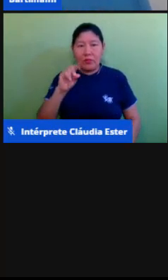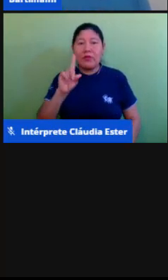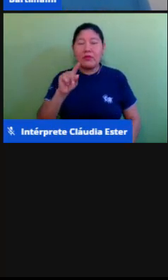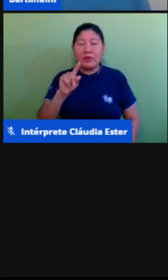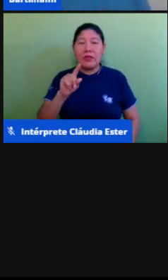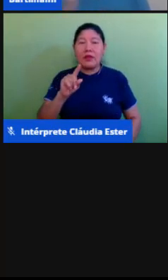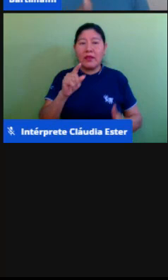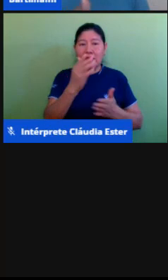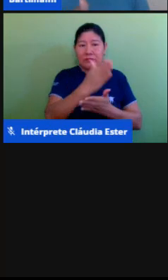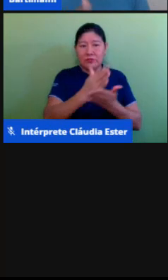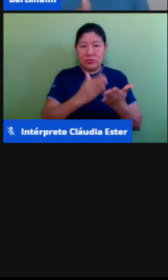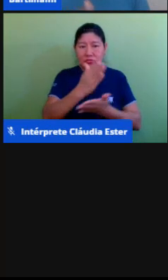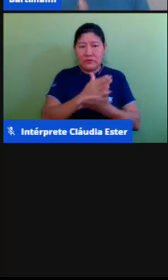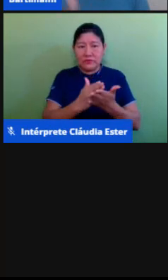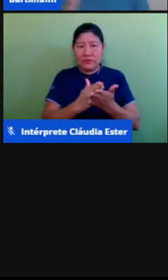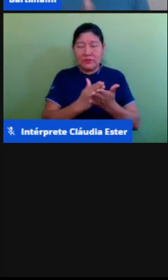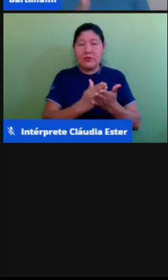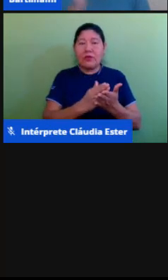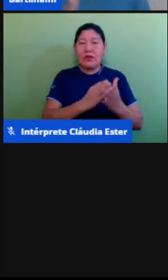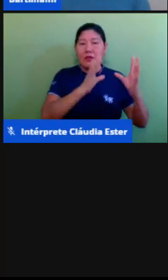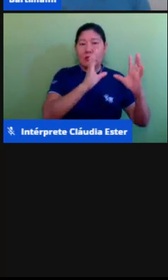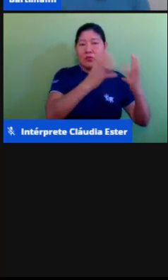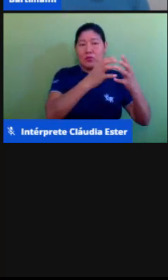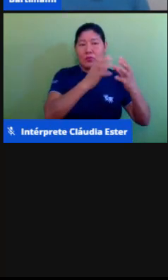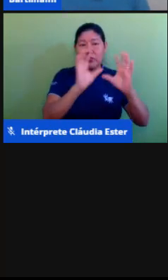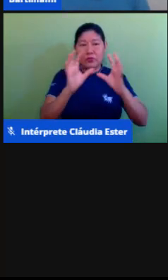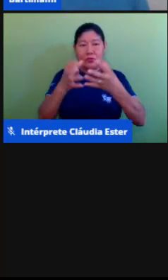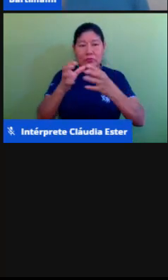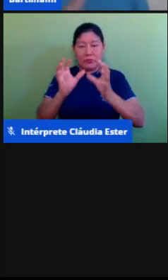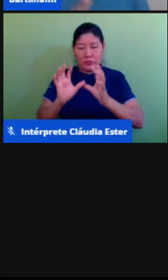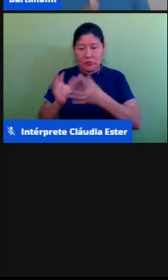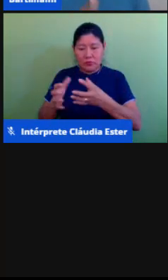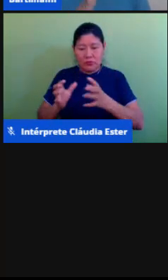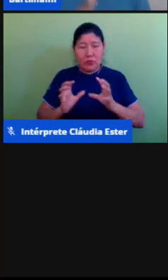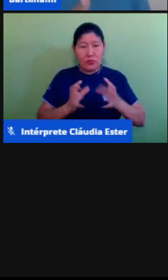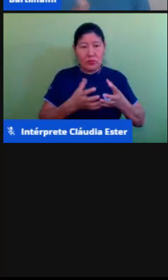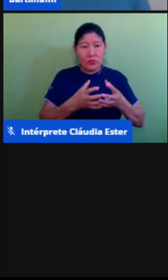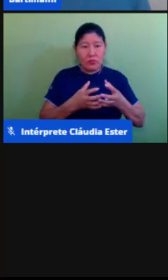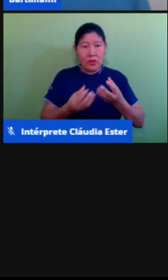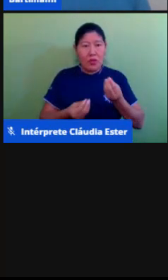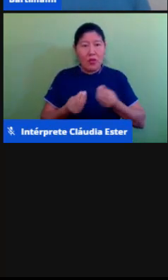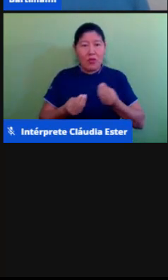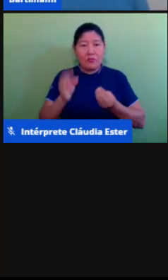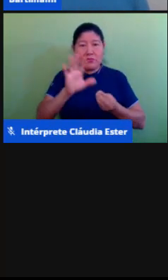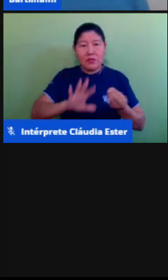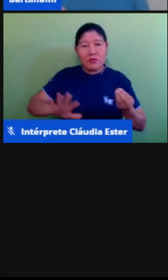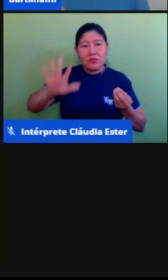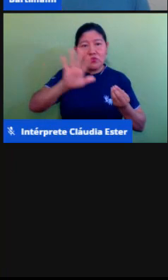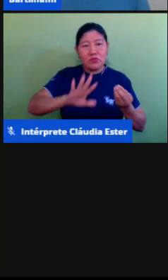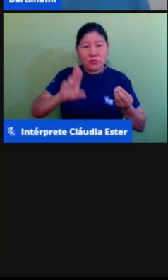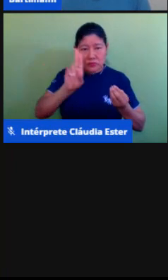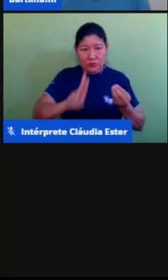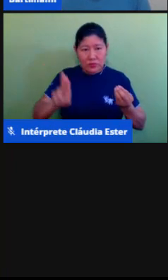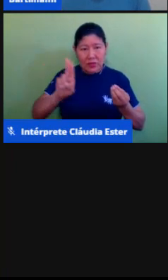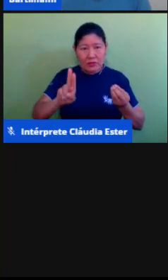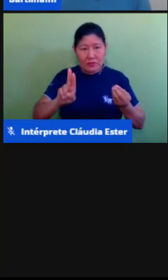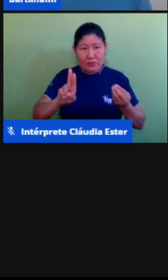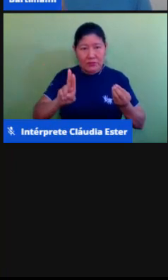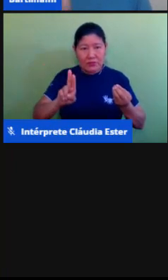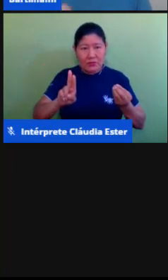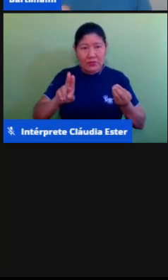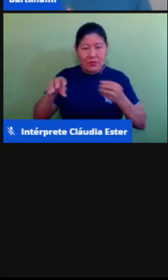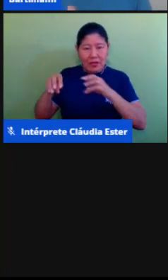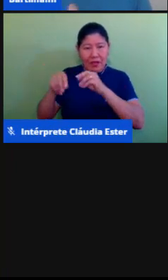Como ele está utilizando, como que o espaço, né, ele está sendo utilizado. Qual é a cobertura da terra naquela porção do